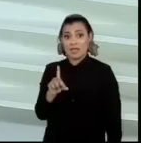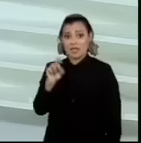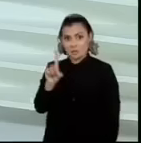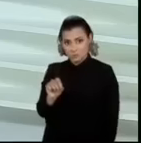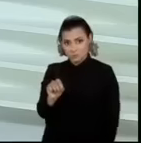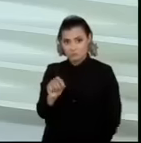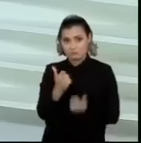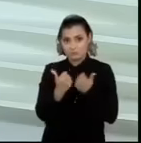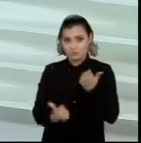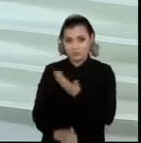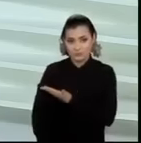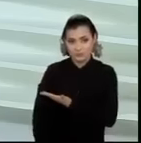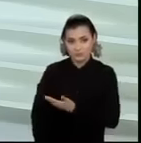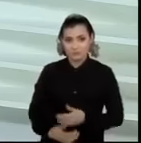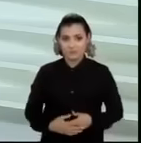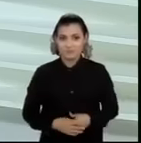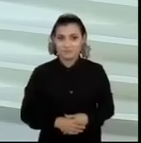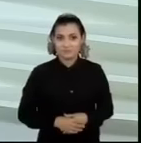Salles.